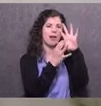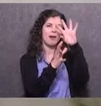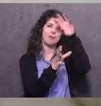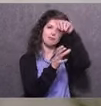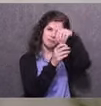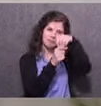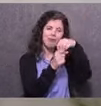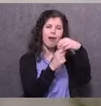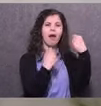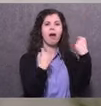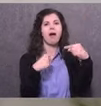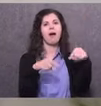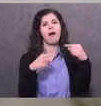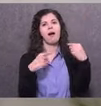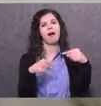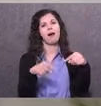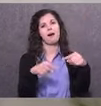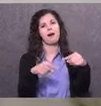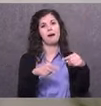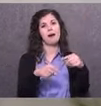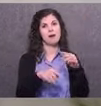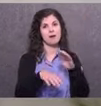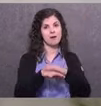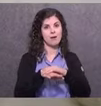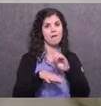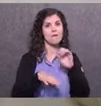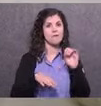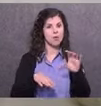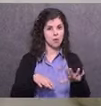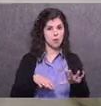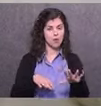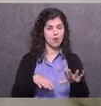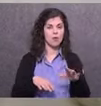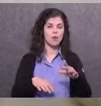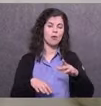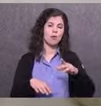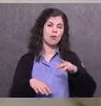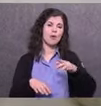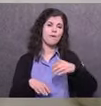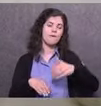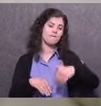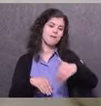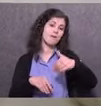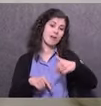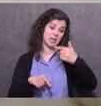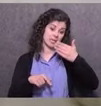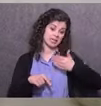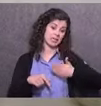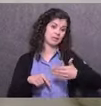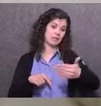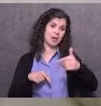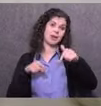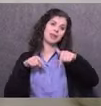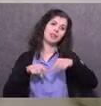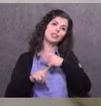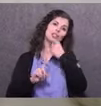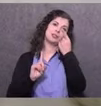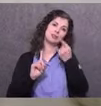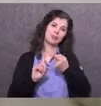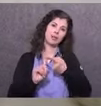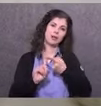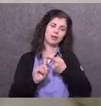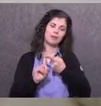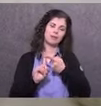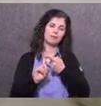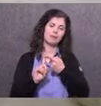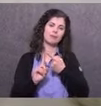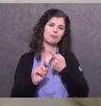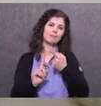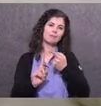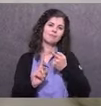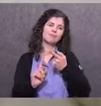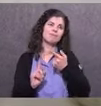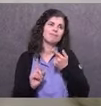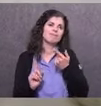Por isso, nas celebrações da Semana Santa deste ano,